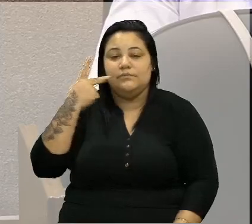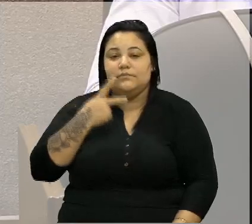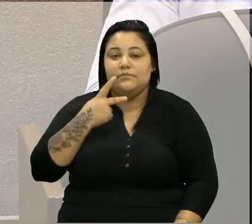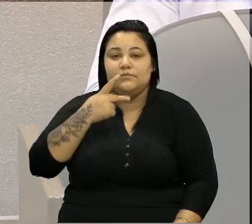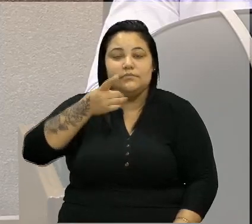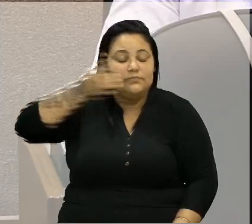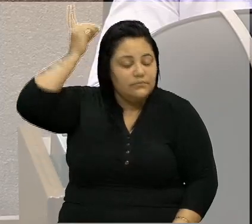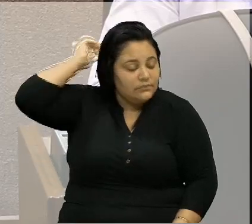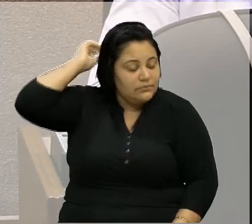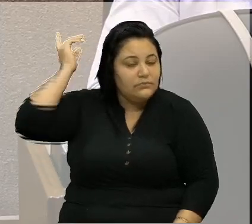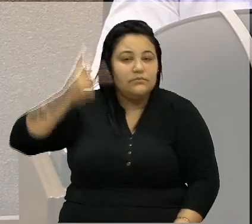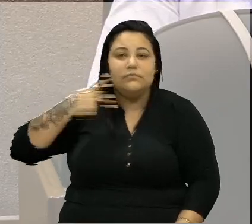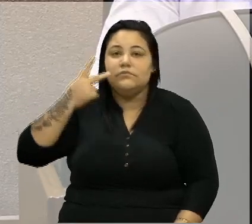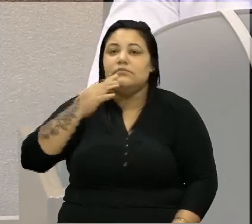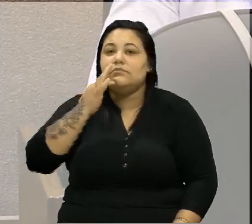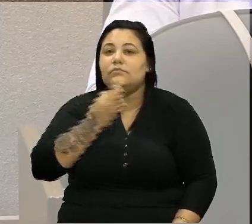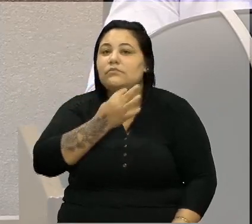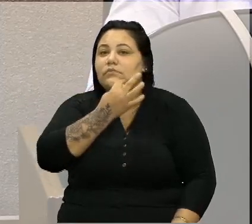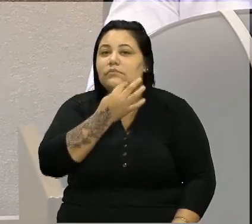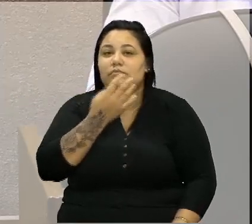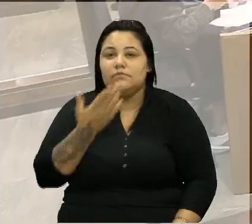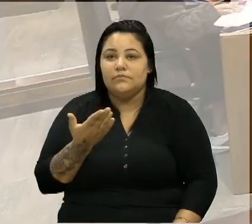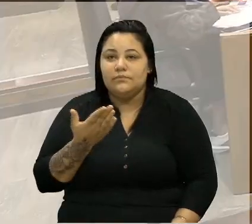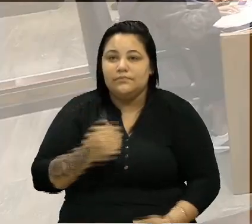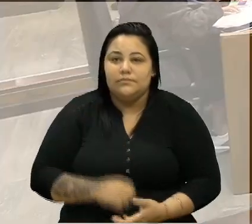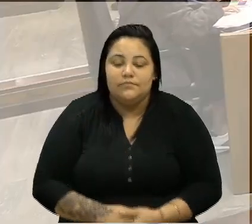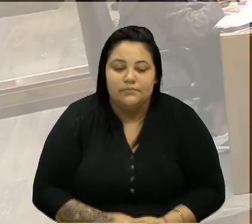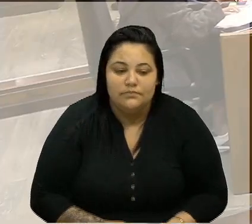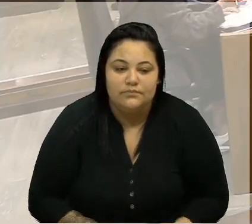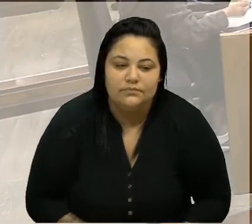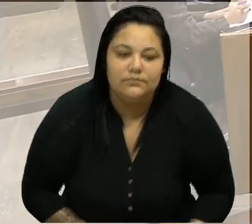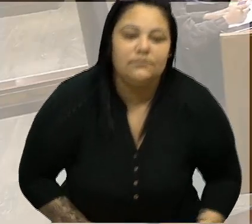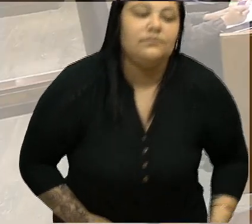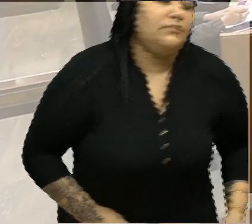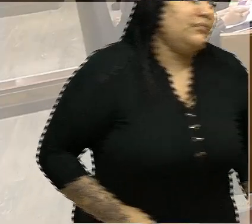Lucas Gil e vereadora Tatiane Frisso. Obrigado, vereadora Tatiane.